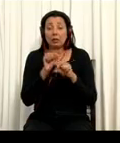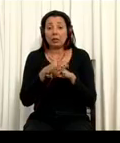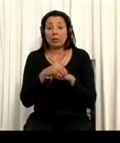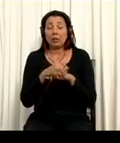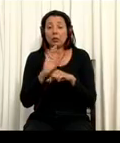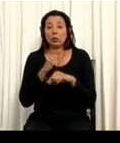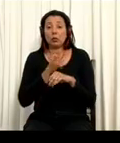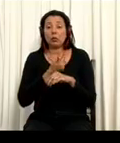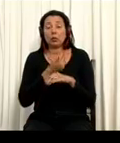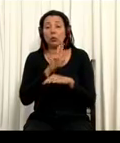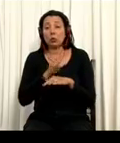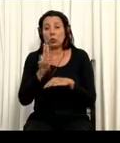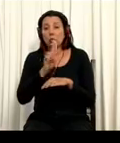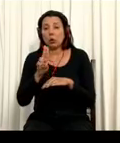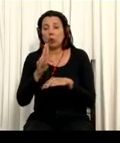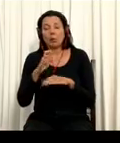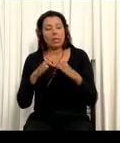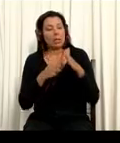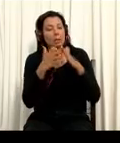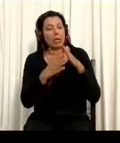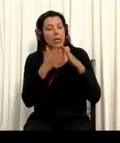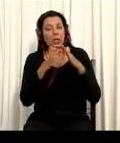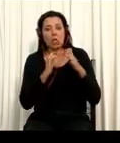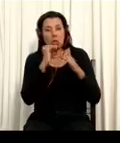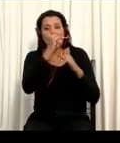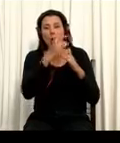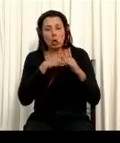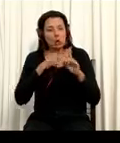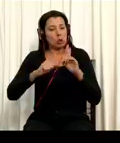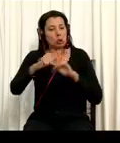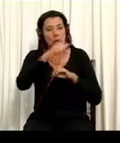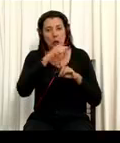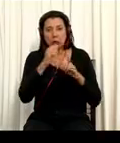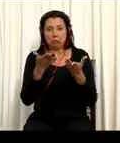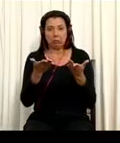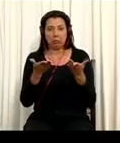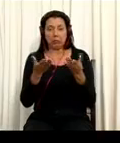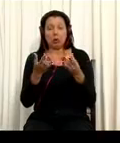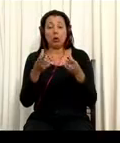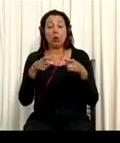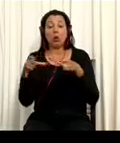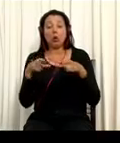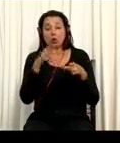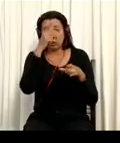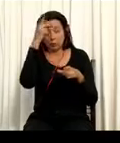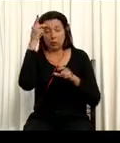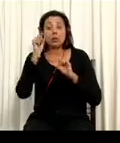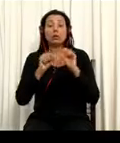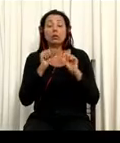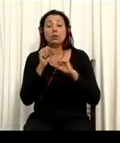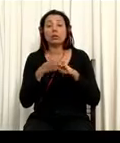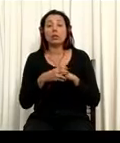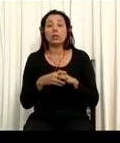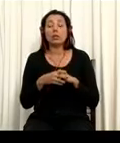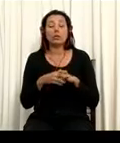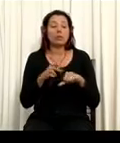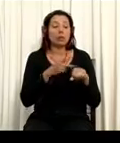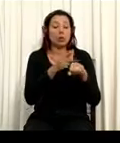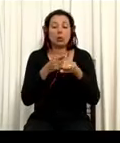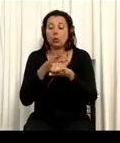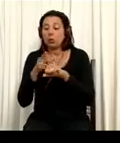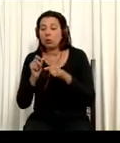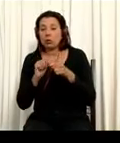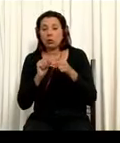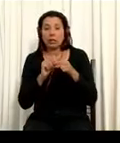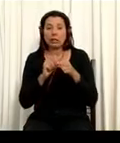do nome do empreendedorismo, né? Do empreendedorismo social, onde as pessoas buscam por fazer o